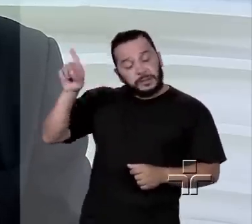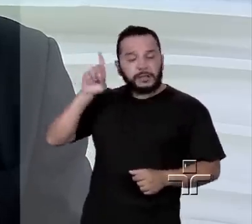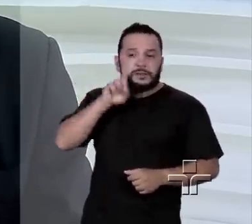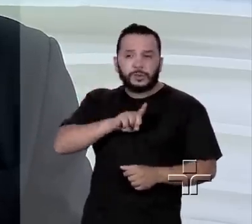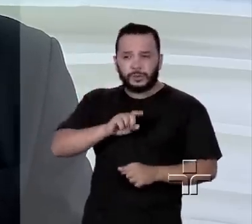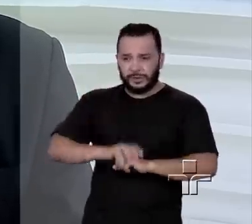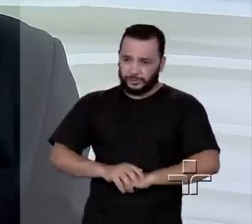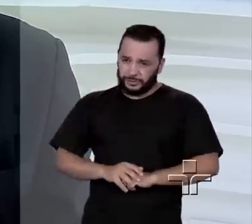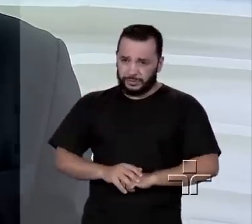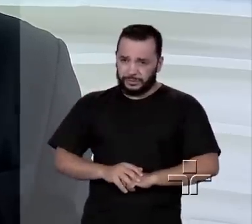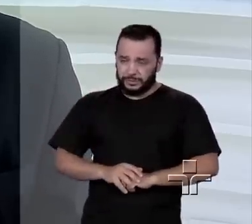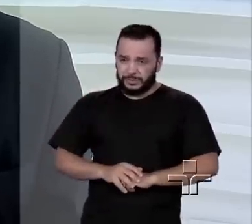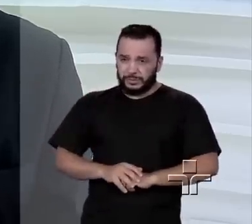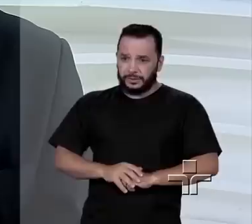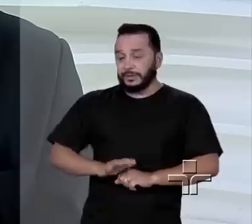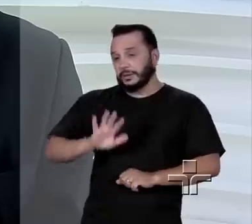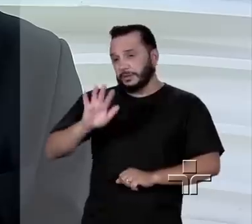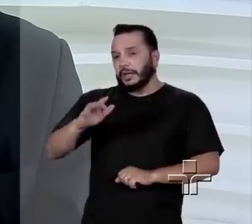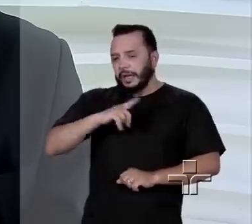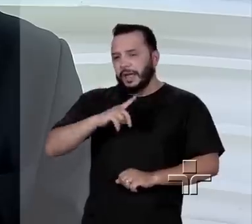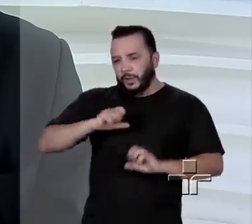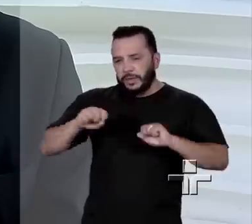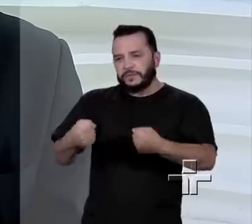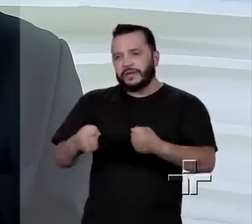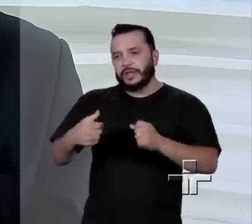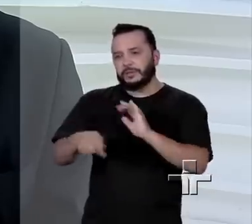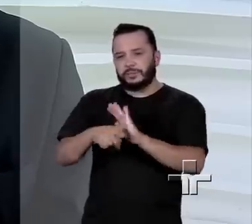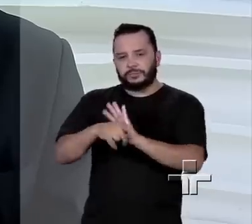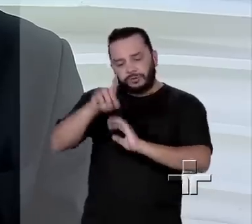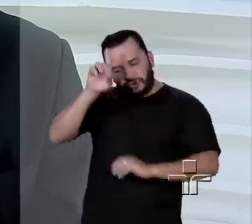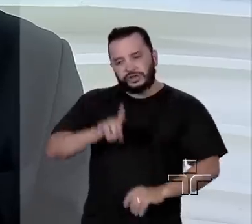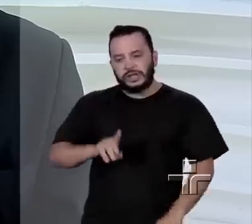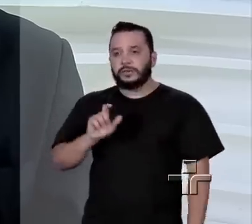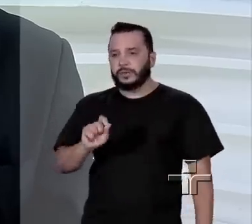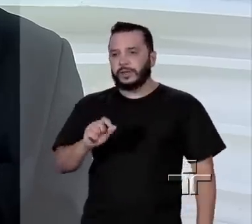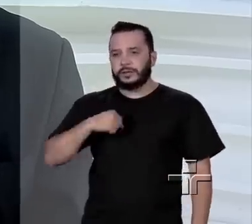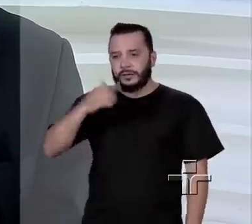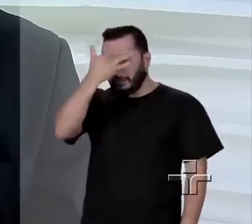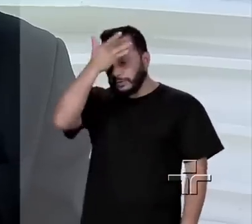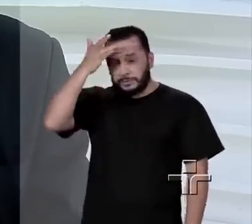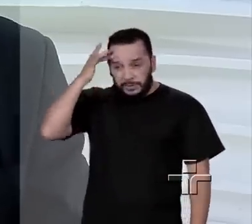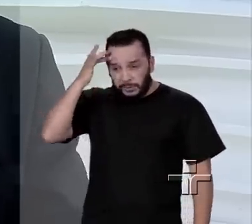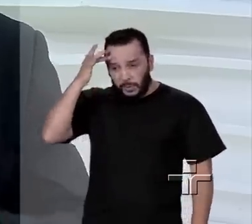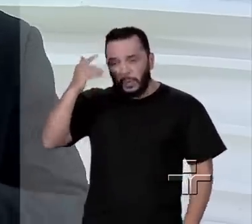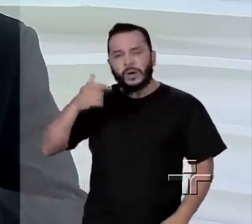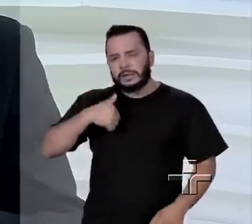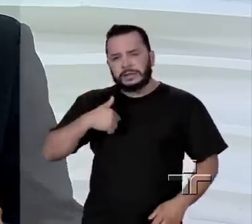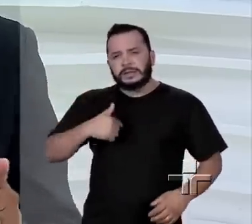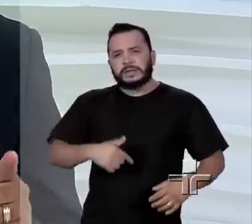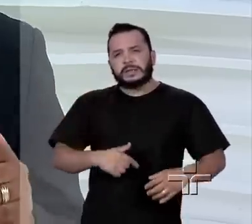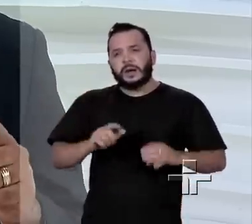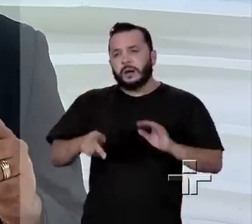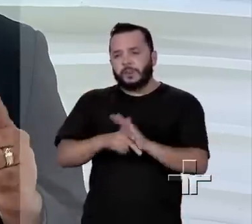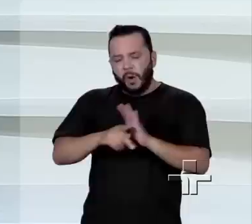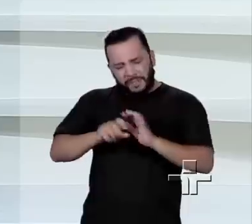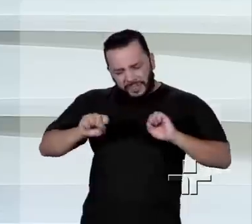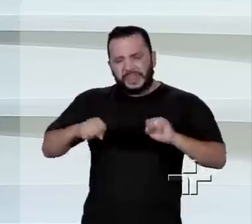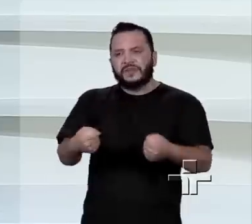Unidos. Eu defendo o legítimo direito do cidadão de se defender. Quando nós fizemos